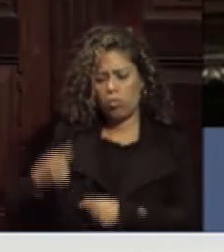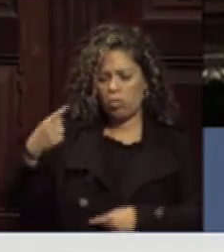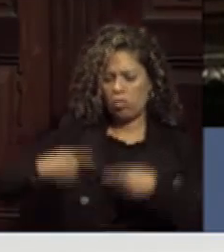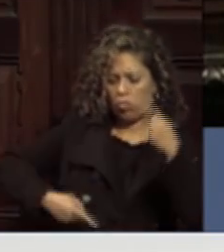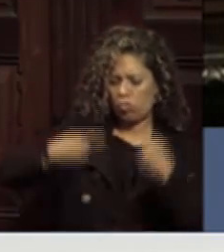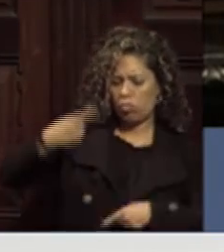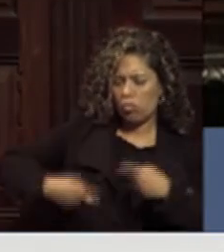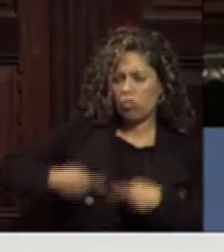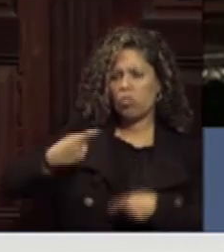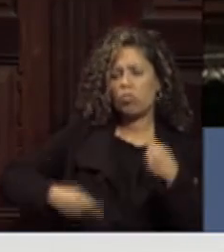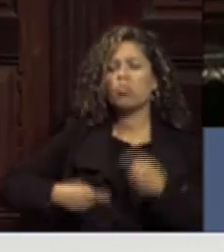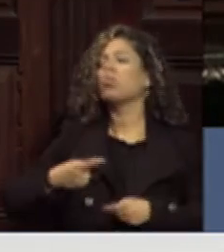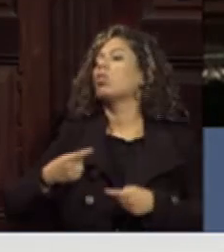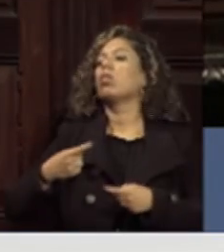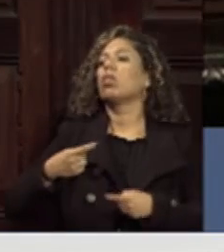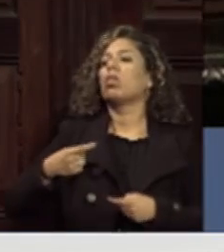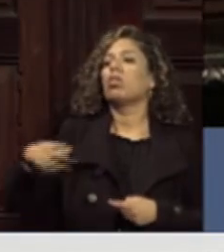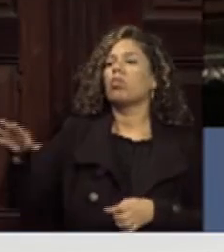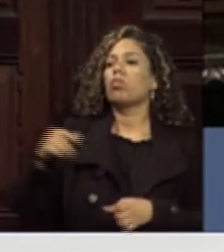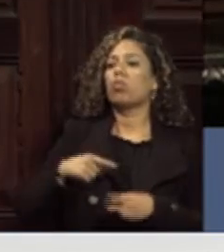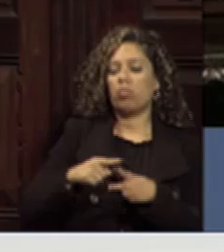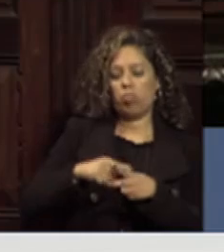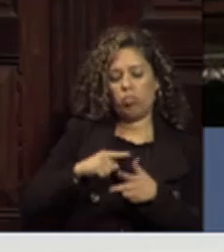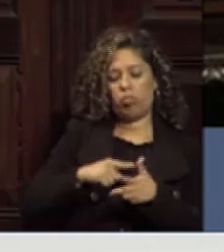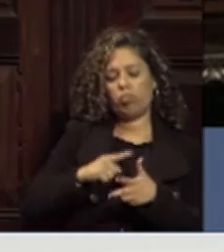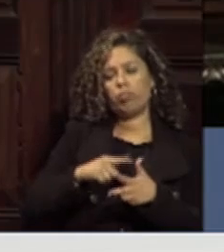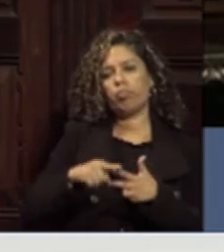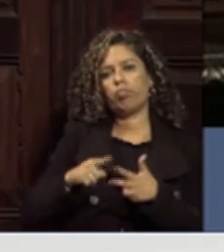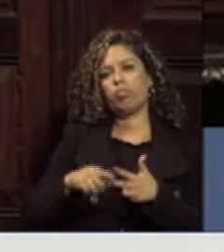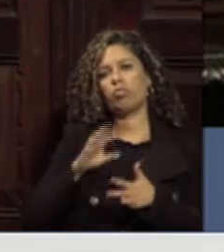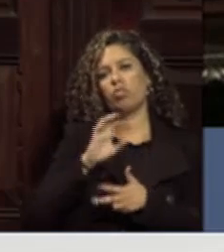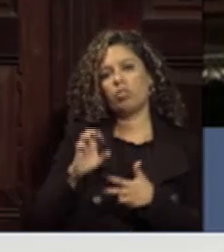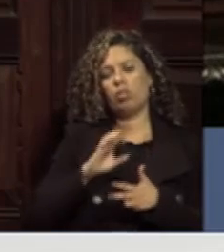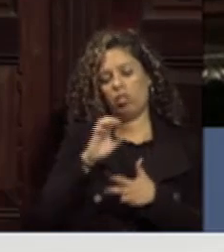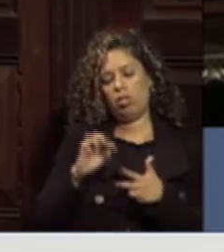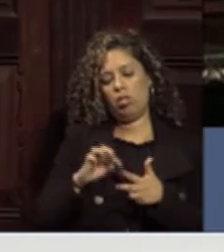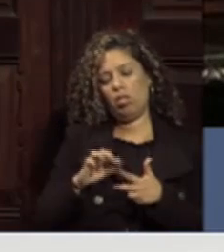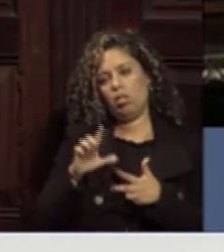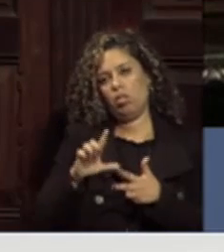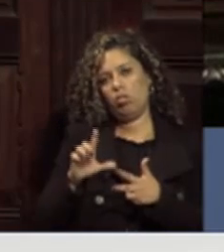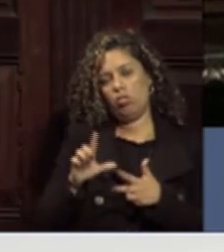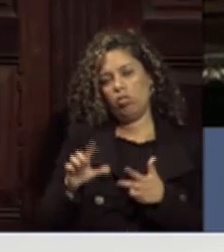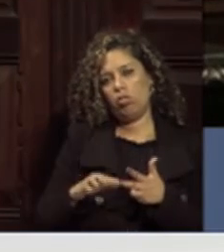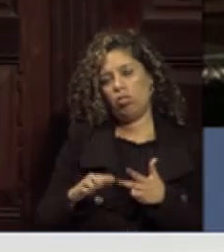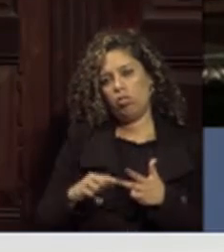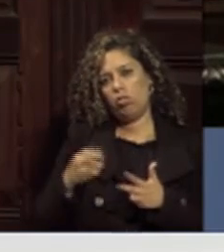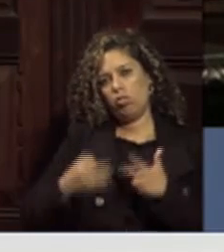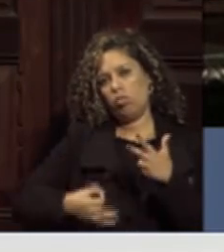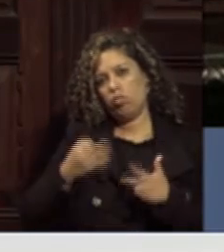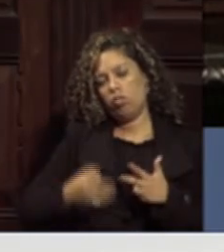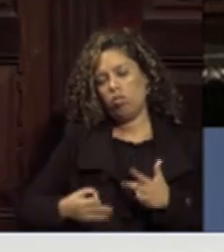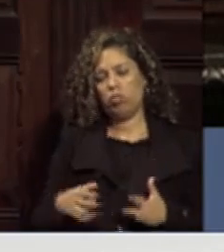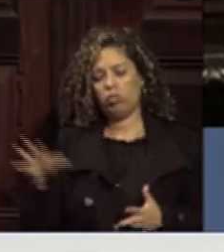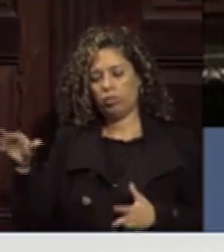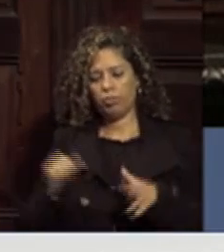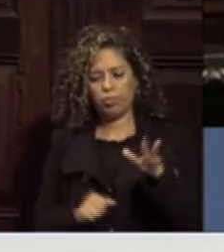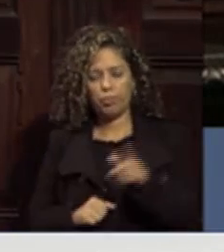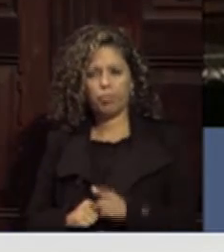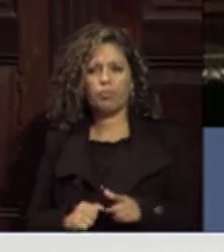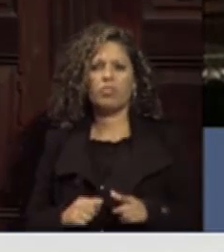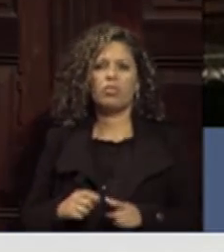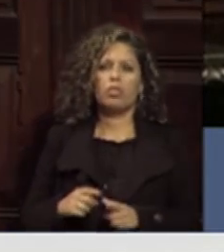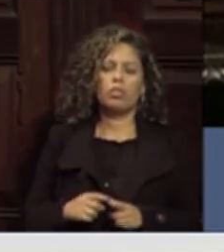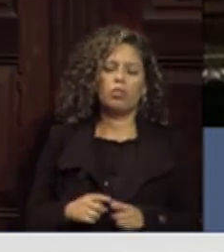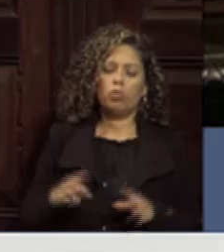Poder Legislativo, chamando o Ministério Público como órgão garantidor do cumprimento da lei, chamando a